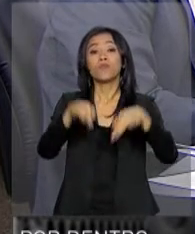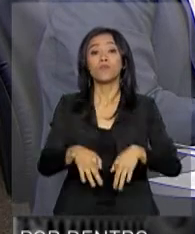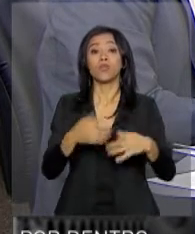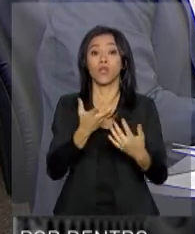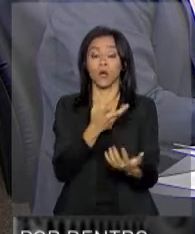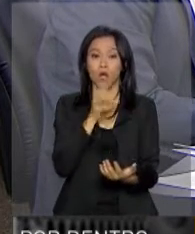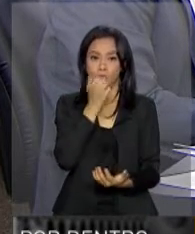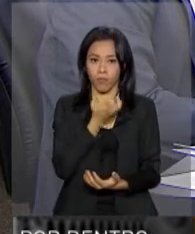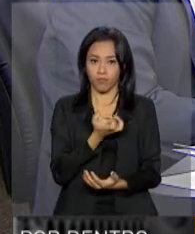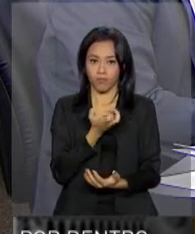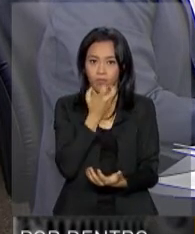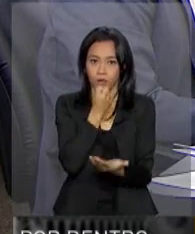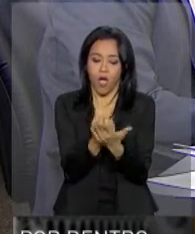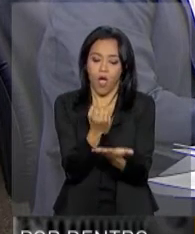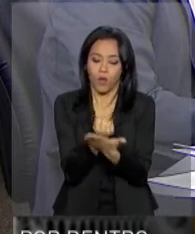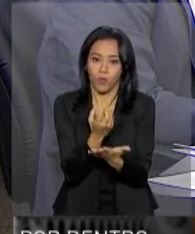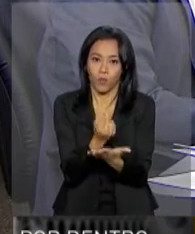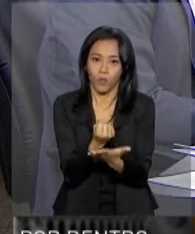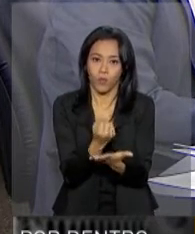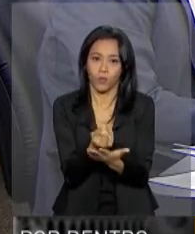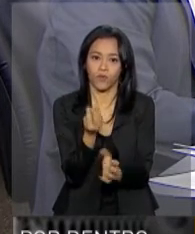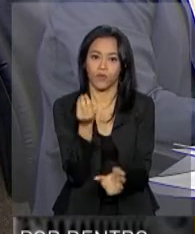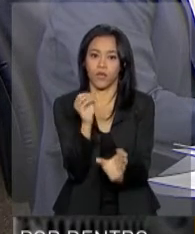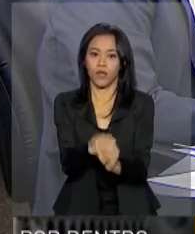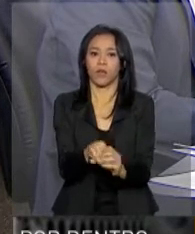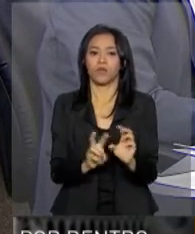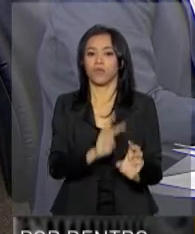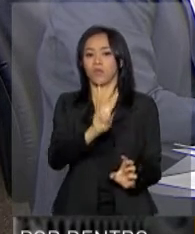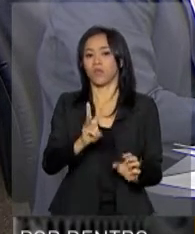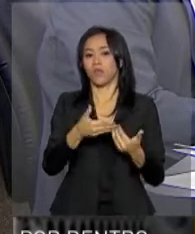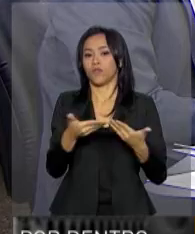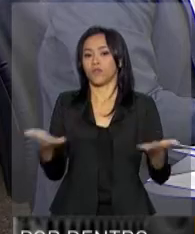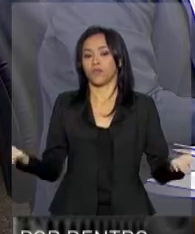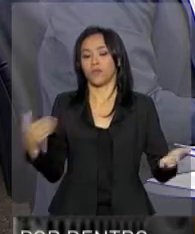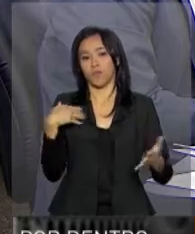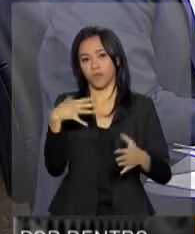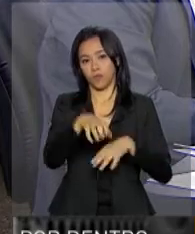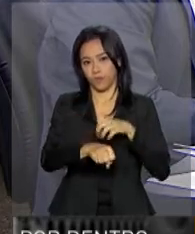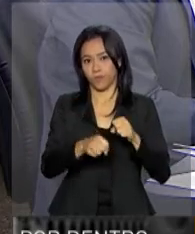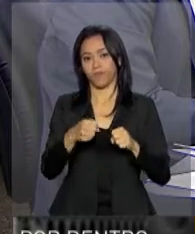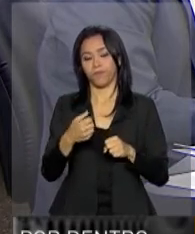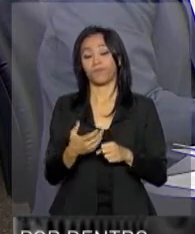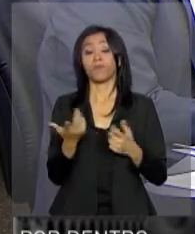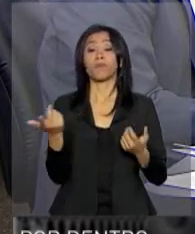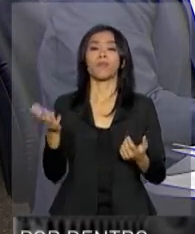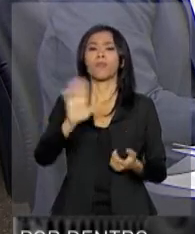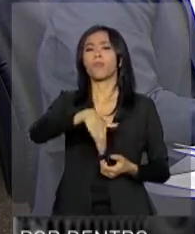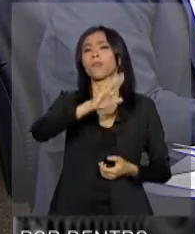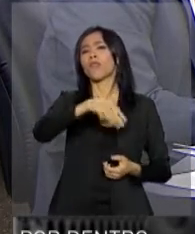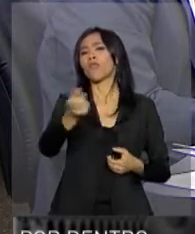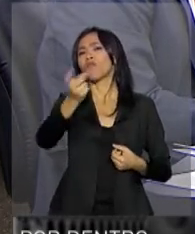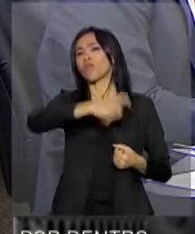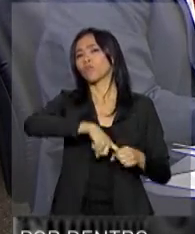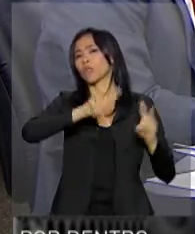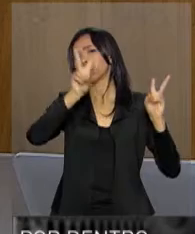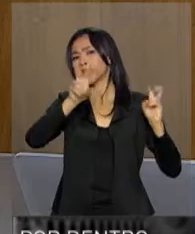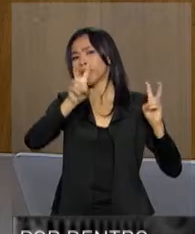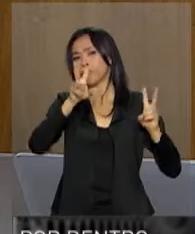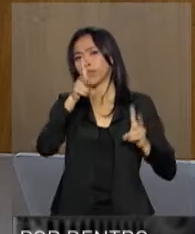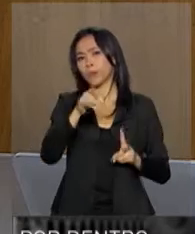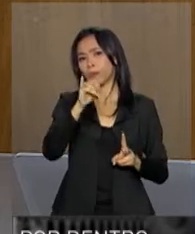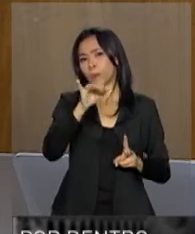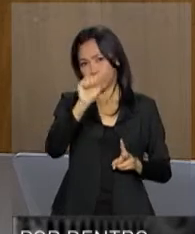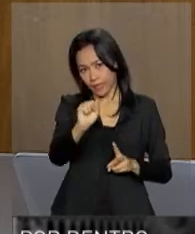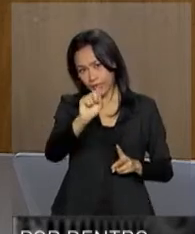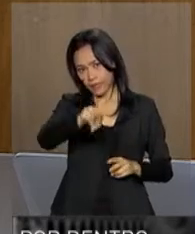áudio do programa estará disponível no site da rede nacional de rádio no início eu queria voltar no assunto do pis/pasep porque é o